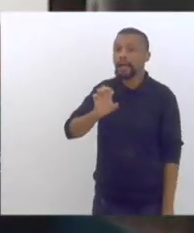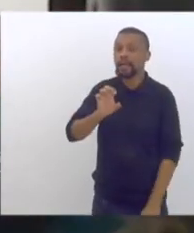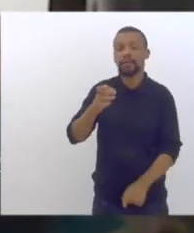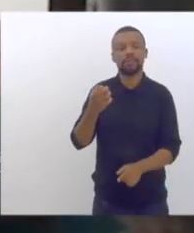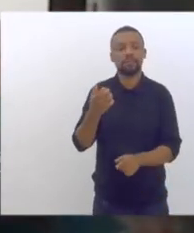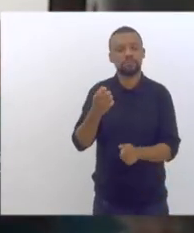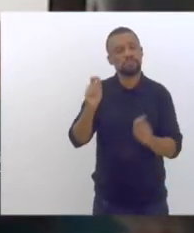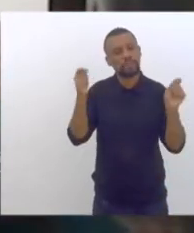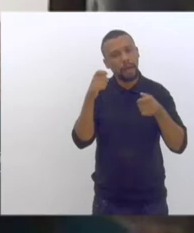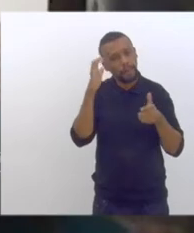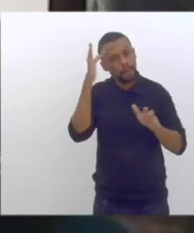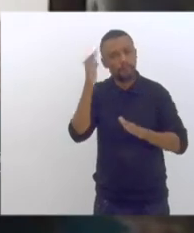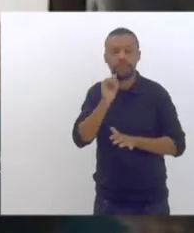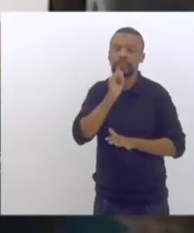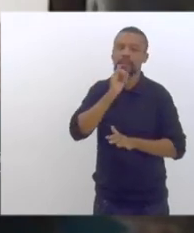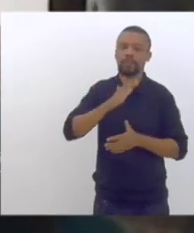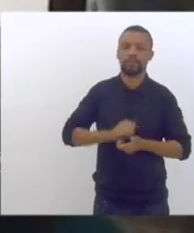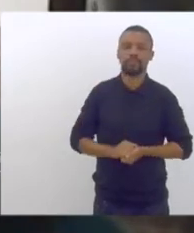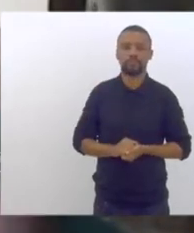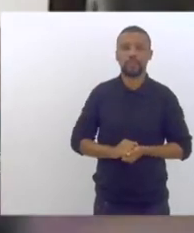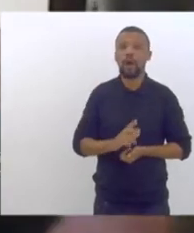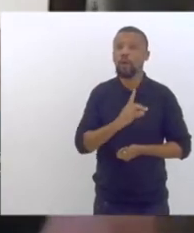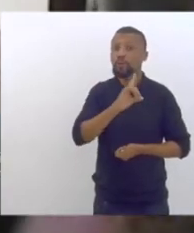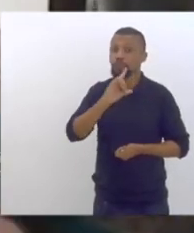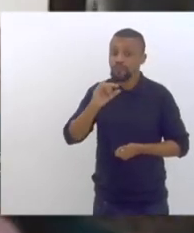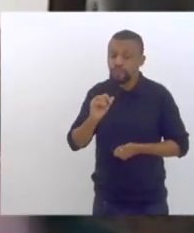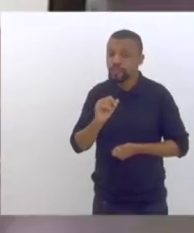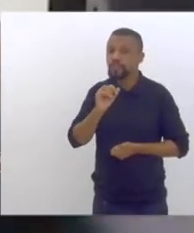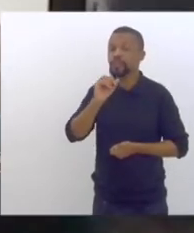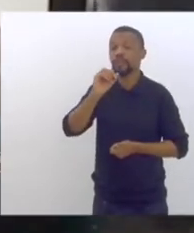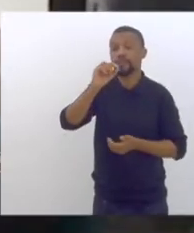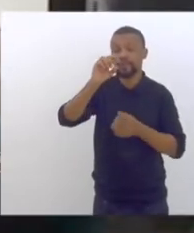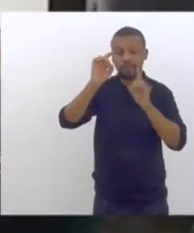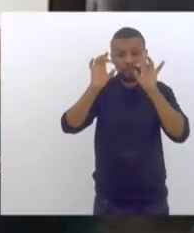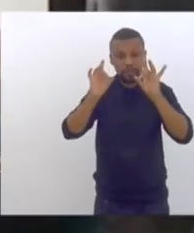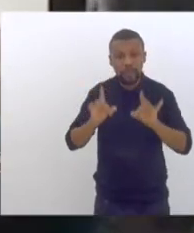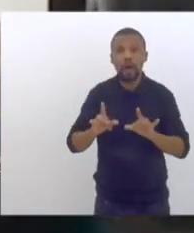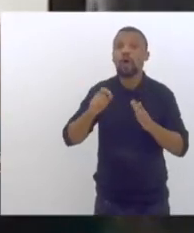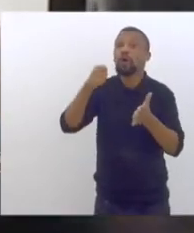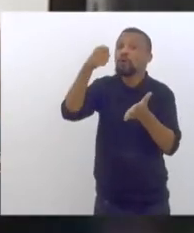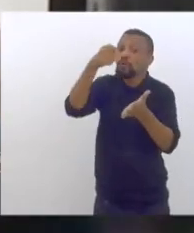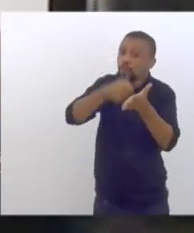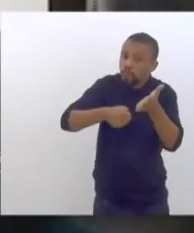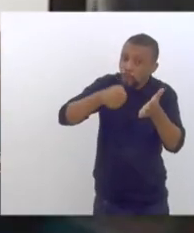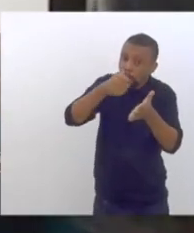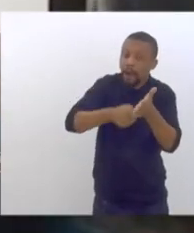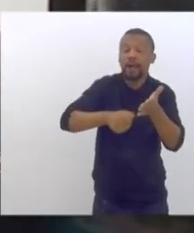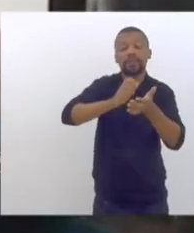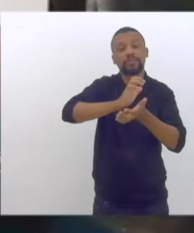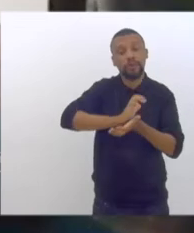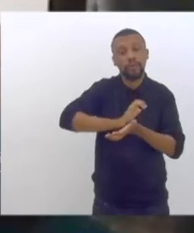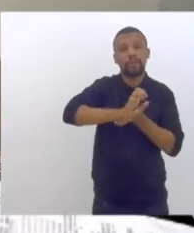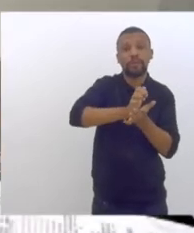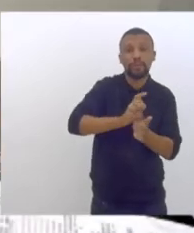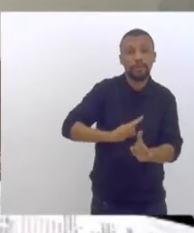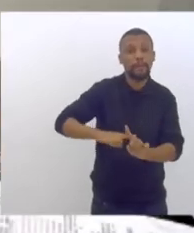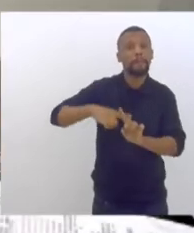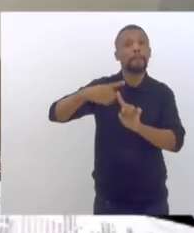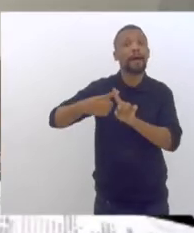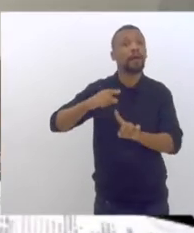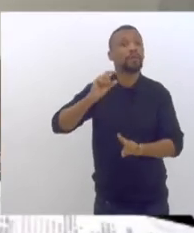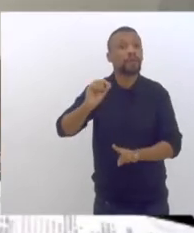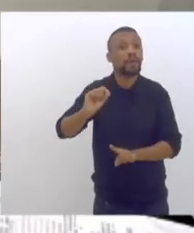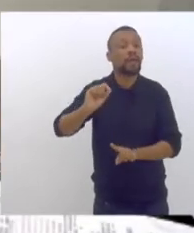por exemplo seria um dia do combate ao preconceito e à xenofobia mas o que